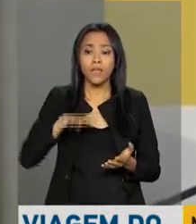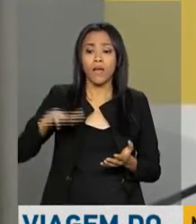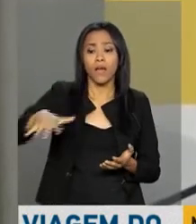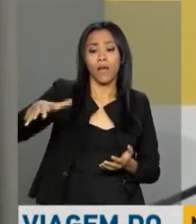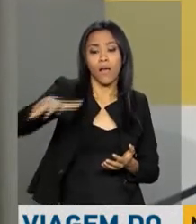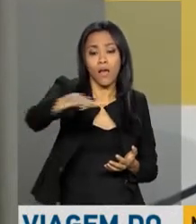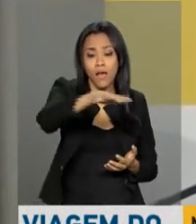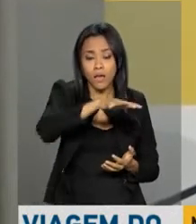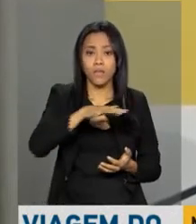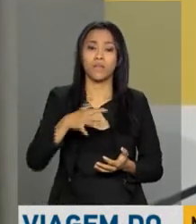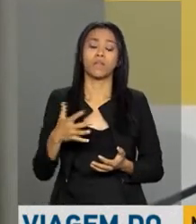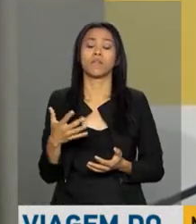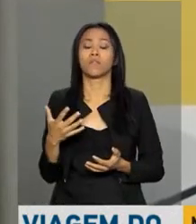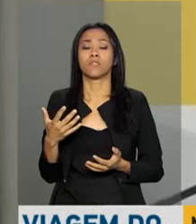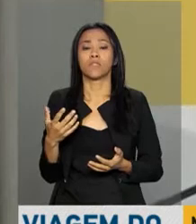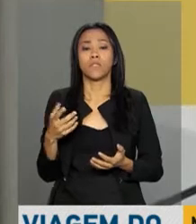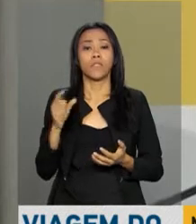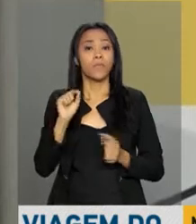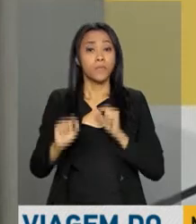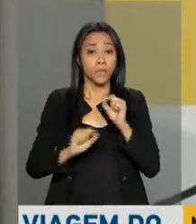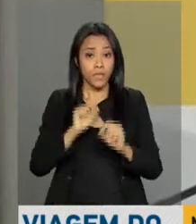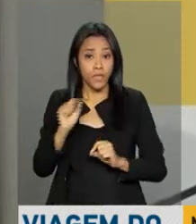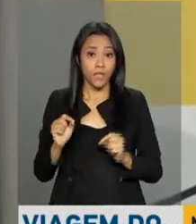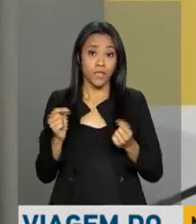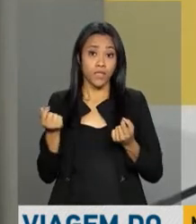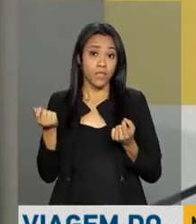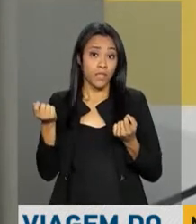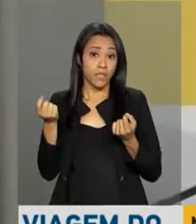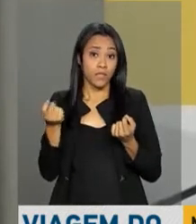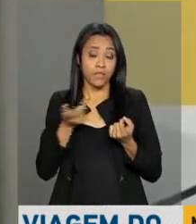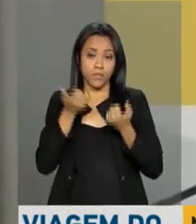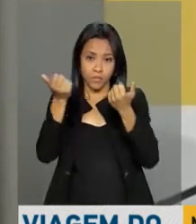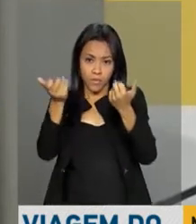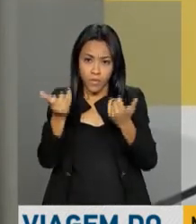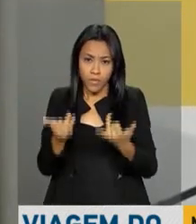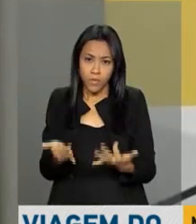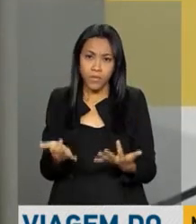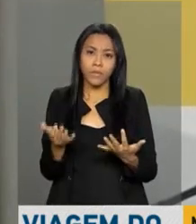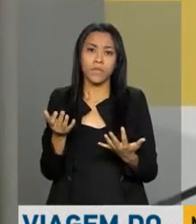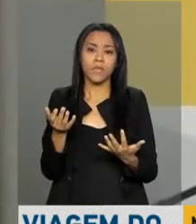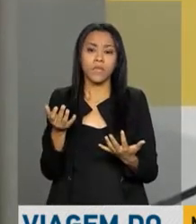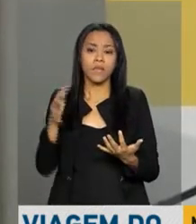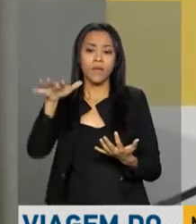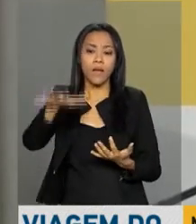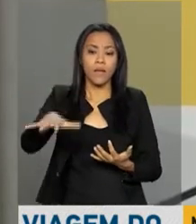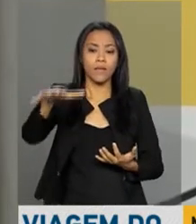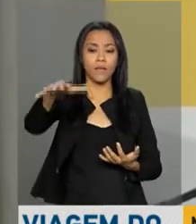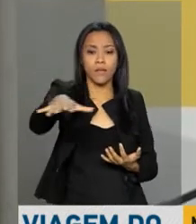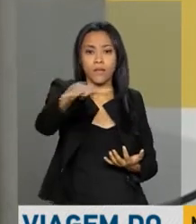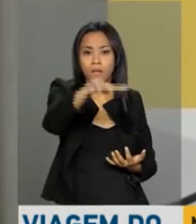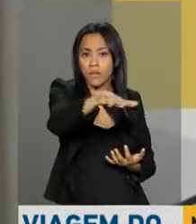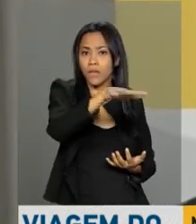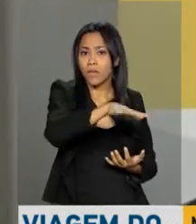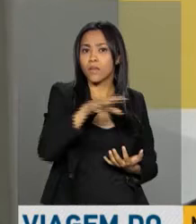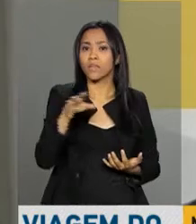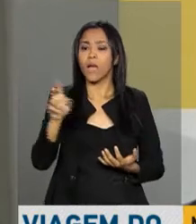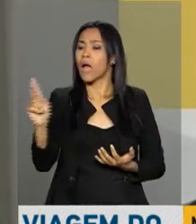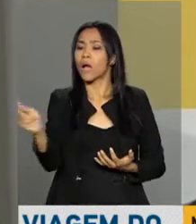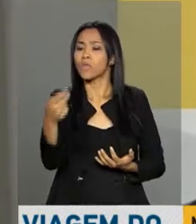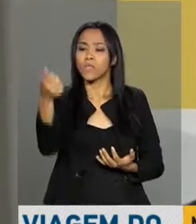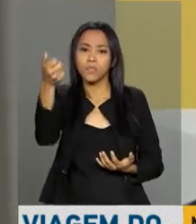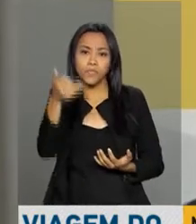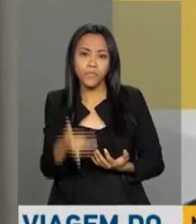específica descreveu o quê nela a área está acontecendo